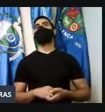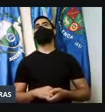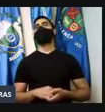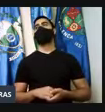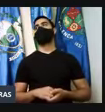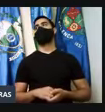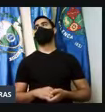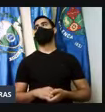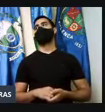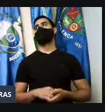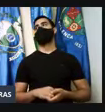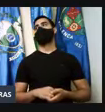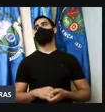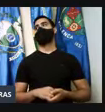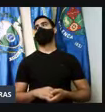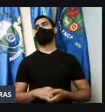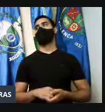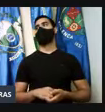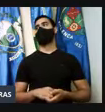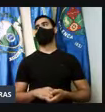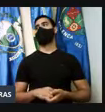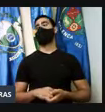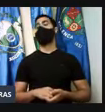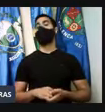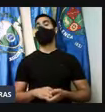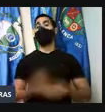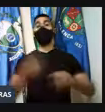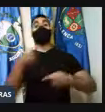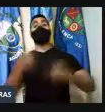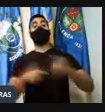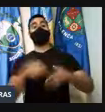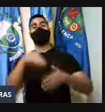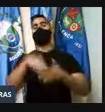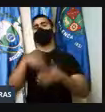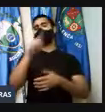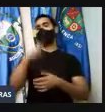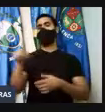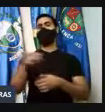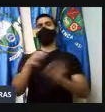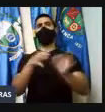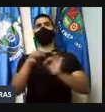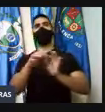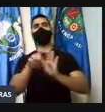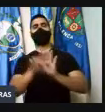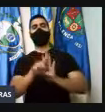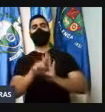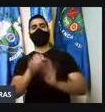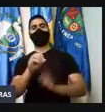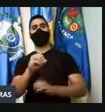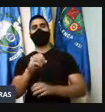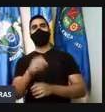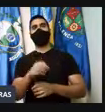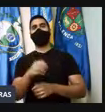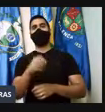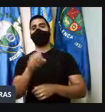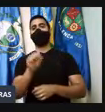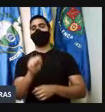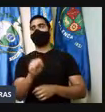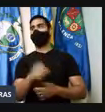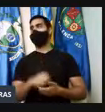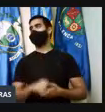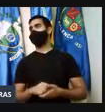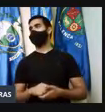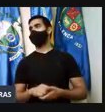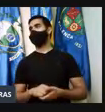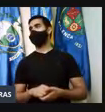Pois não? Discussão única e votação do veto do projeto de lei ordinária 08... Não, primeiro